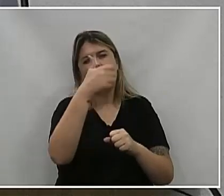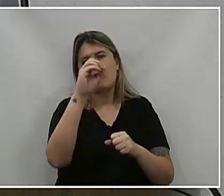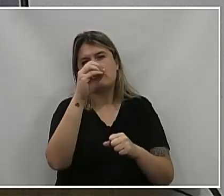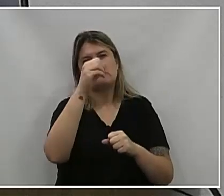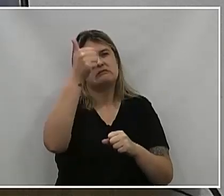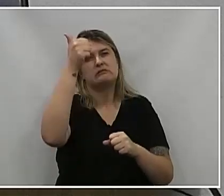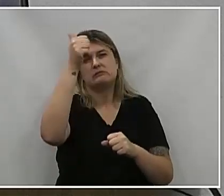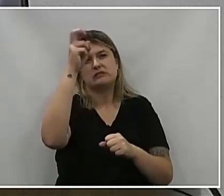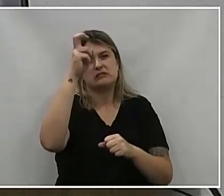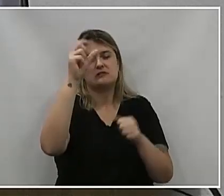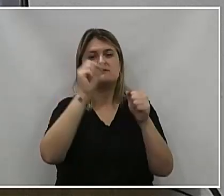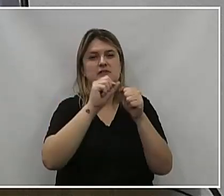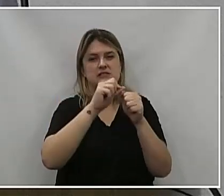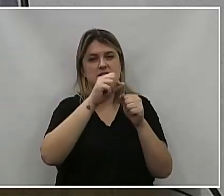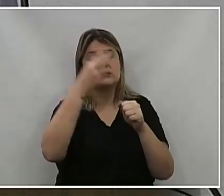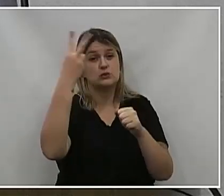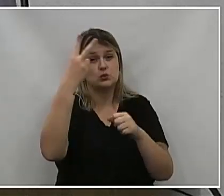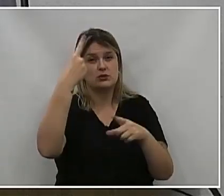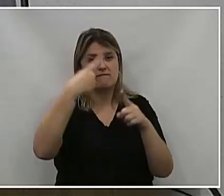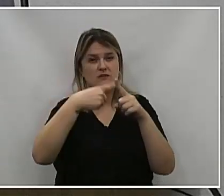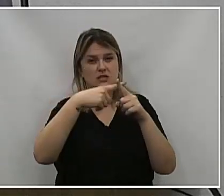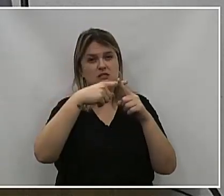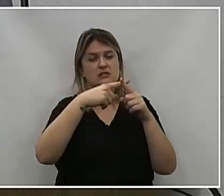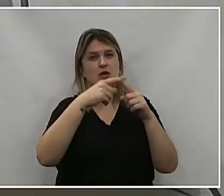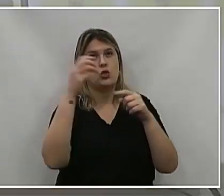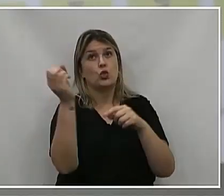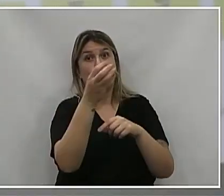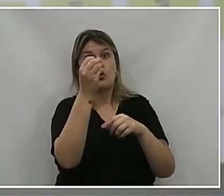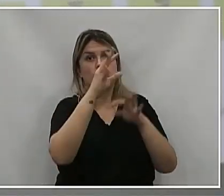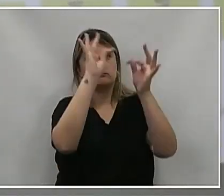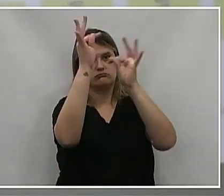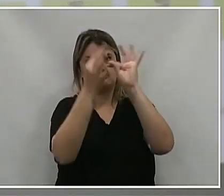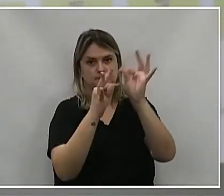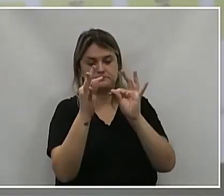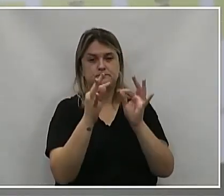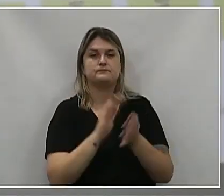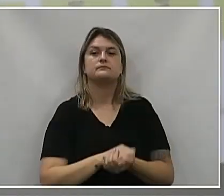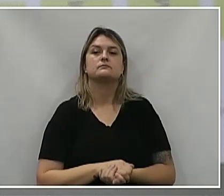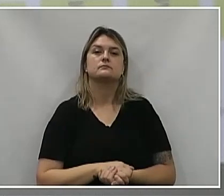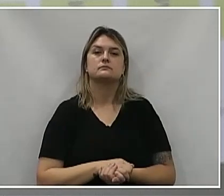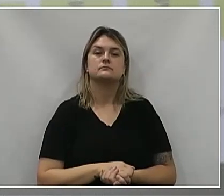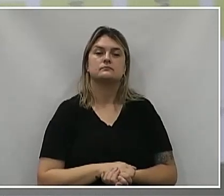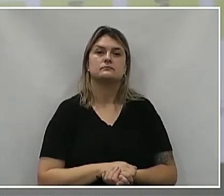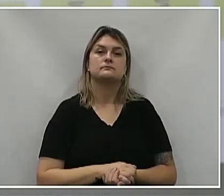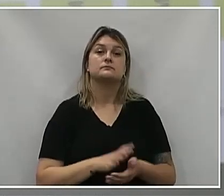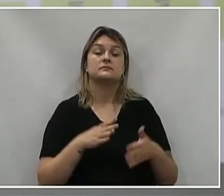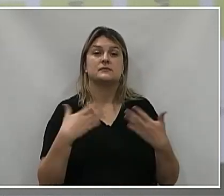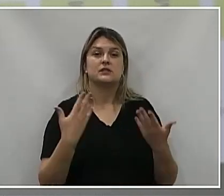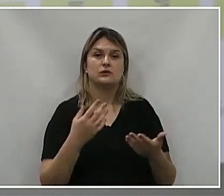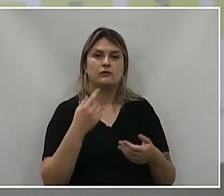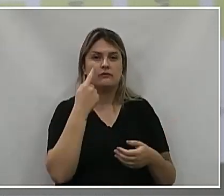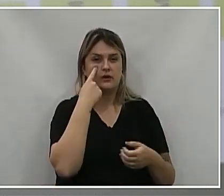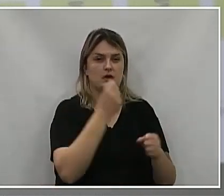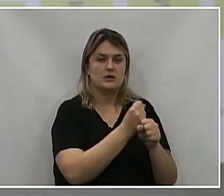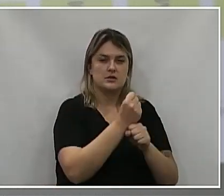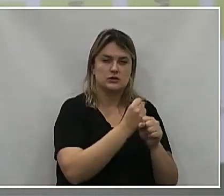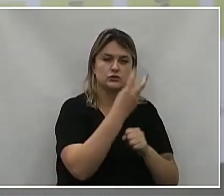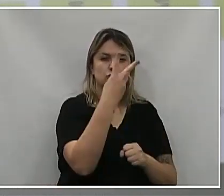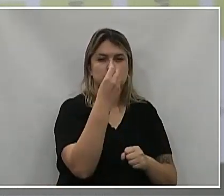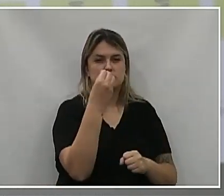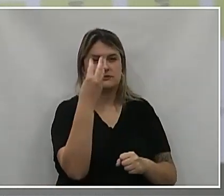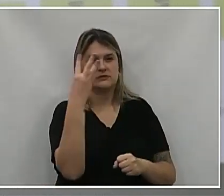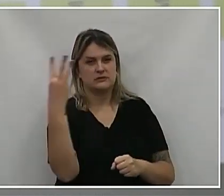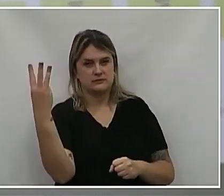15º, faria uma segunda modernização. Para isso, a gente previu também que aqui no ano de